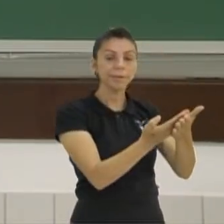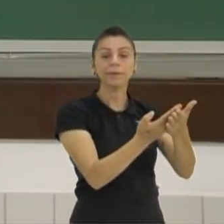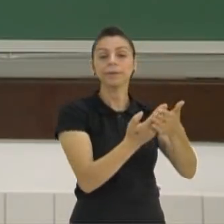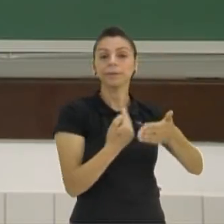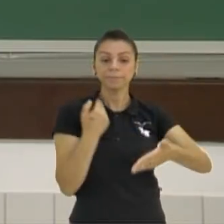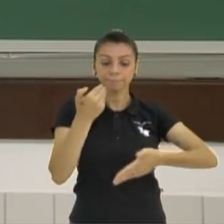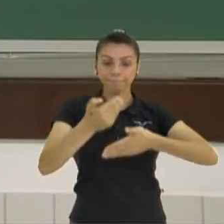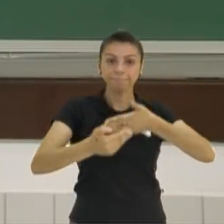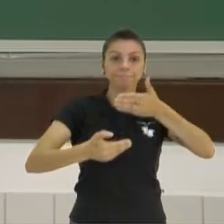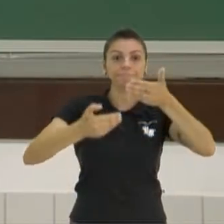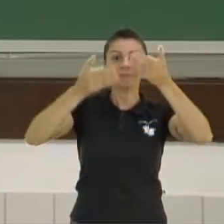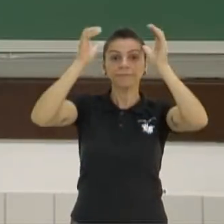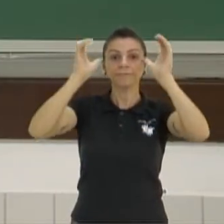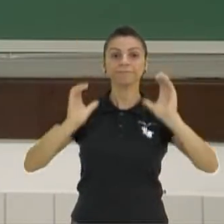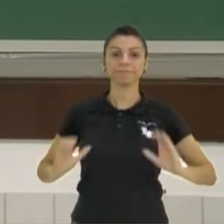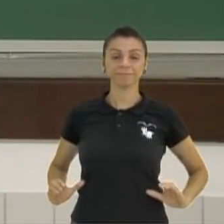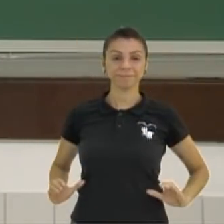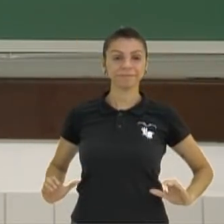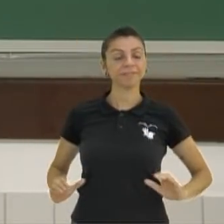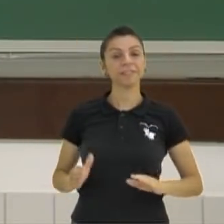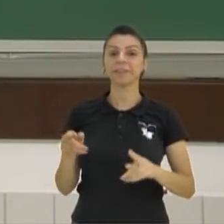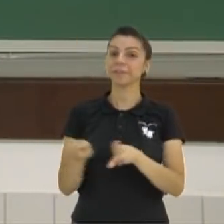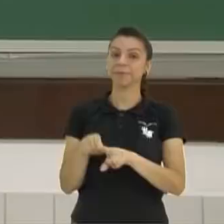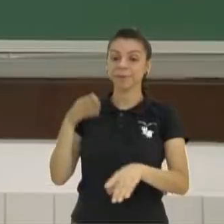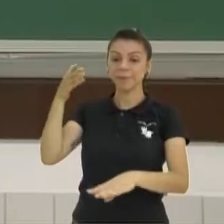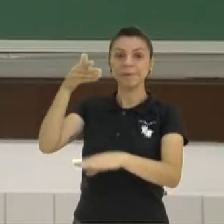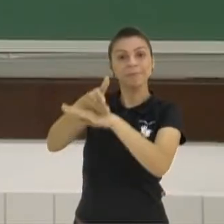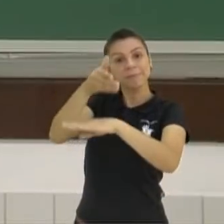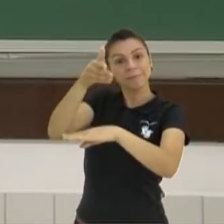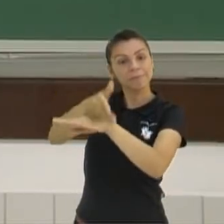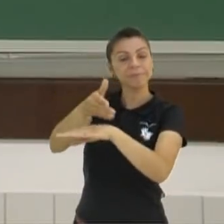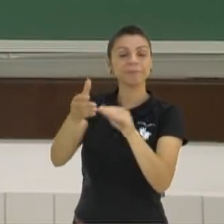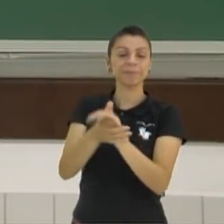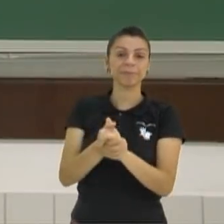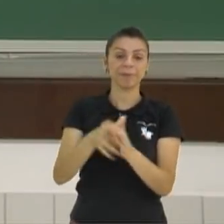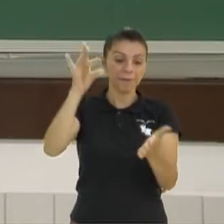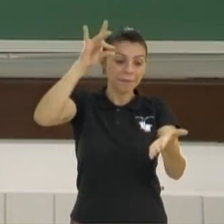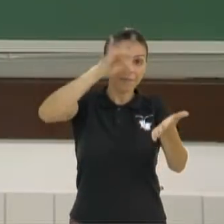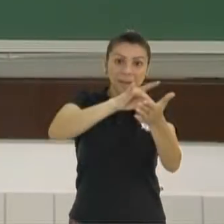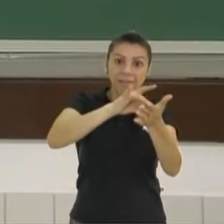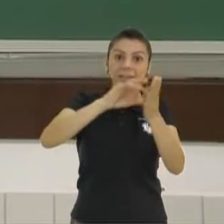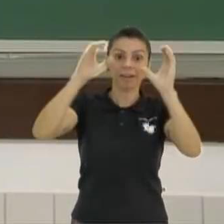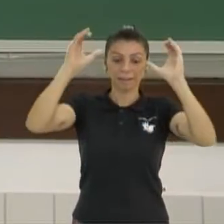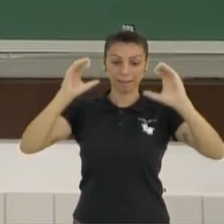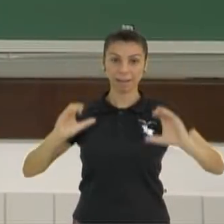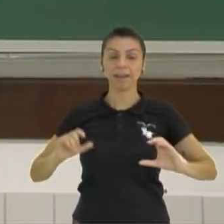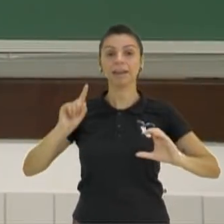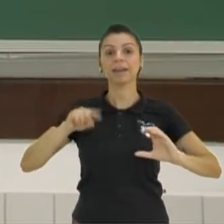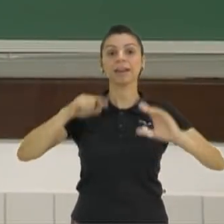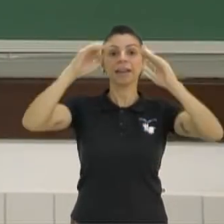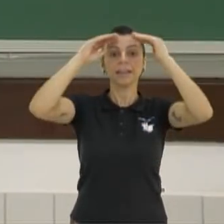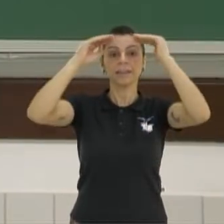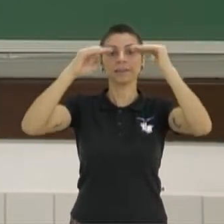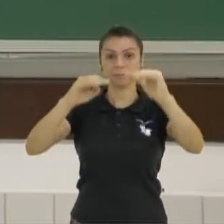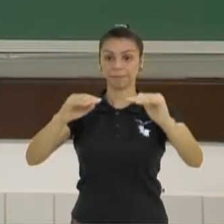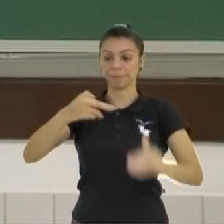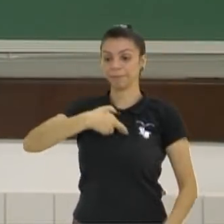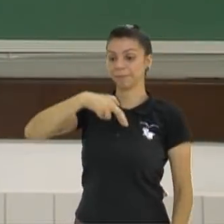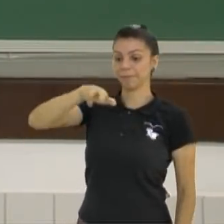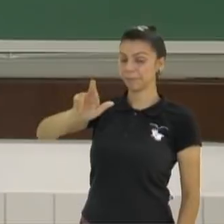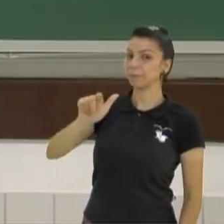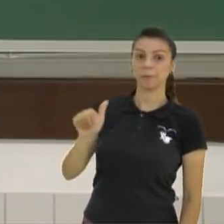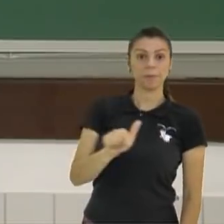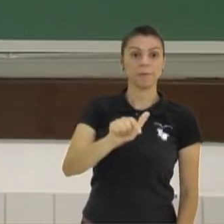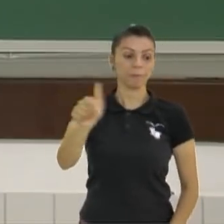mais cidadãos e participativos. E o verdadeiro cidadão é aquele que respeita a religião ou a não